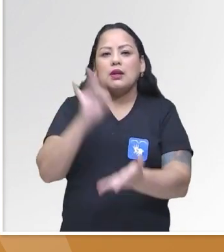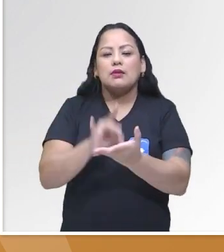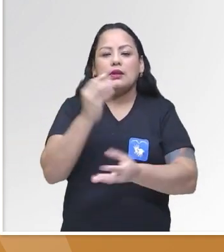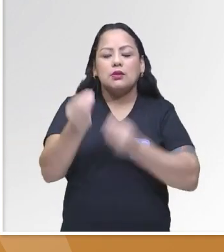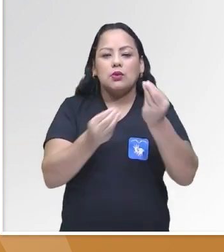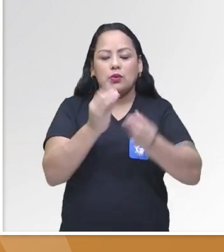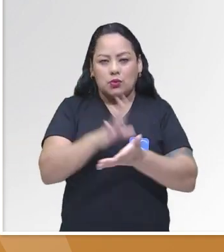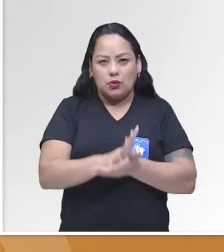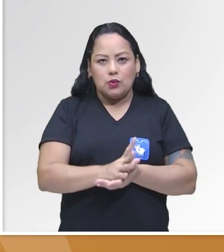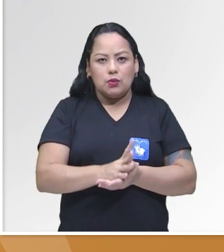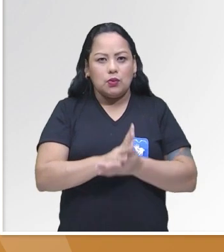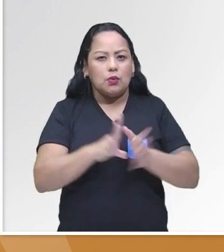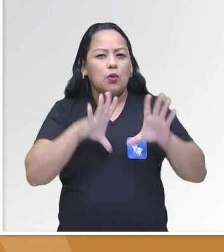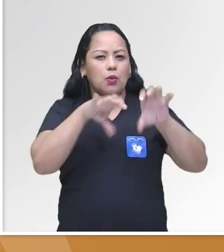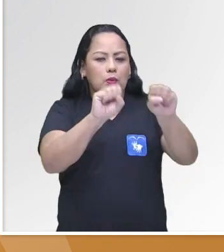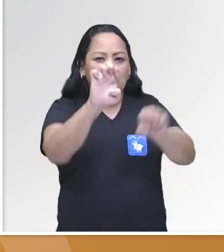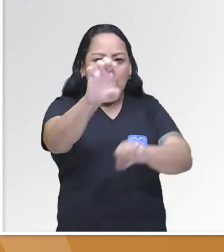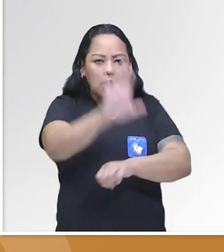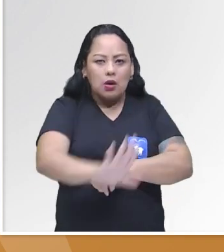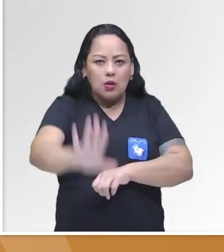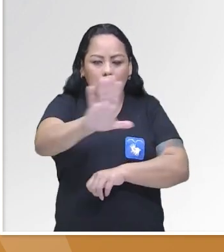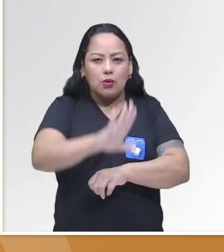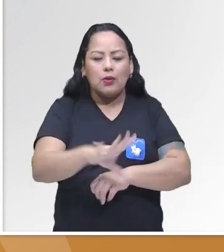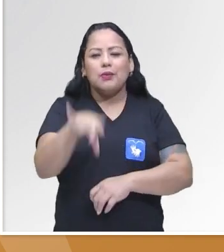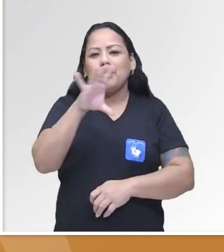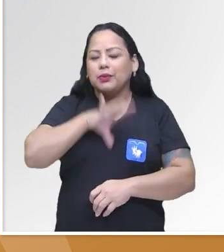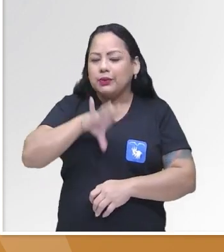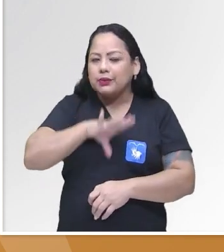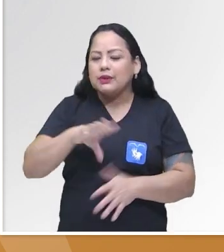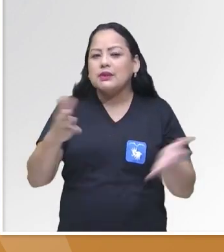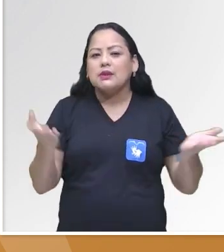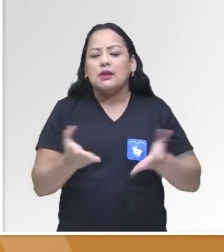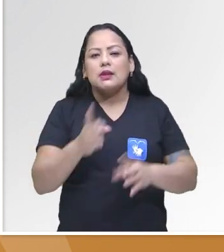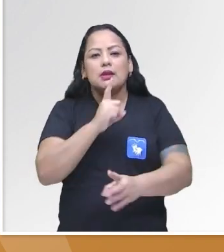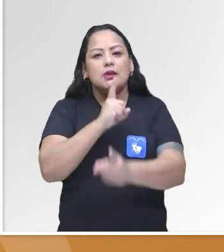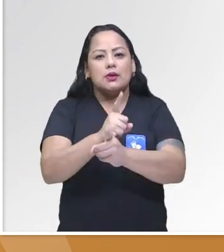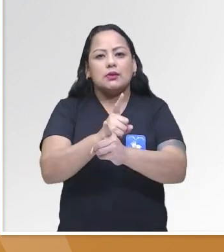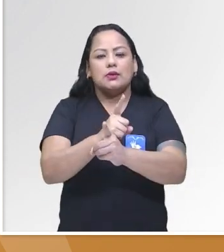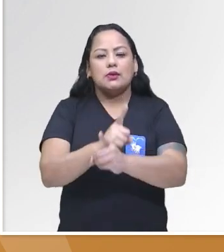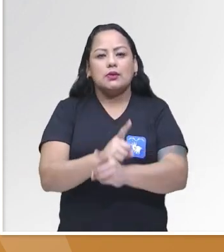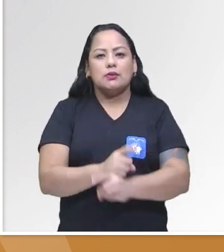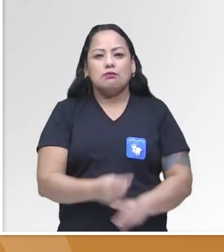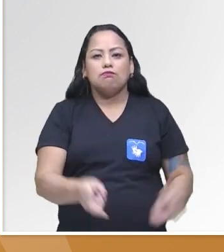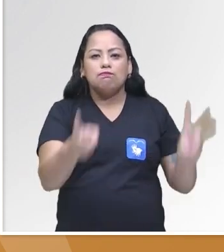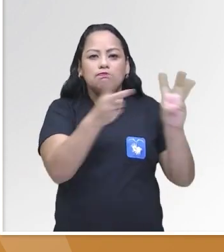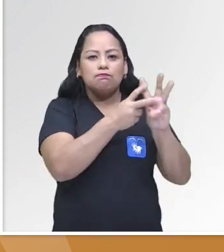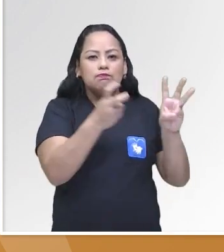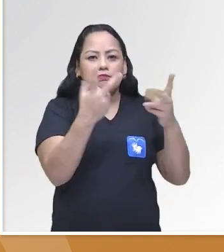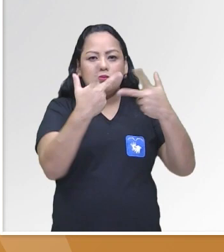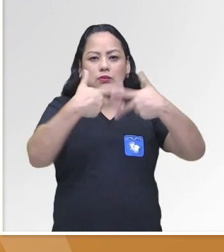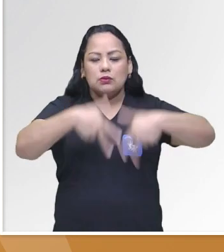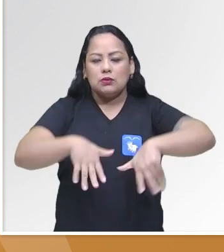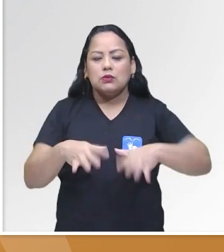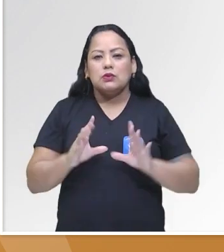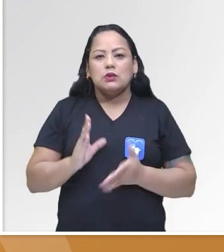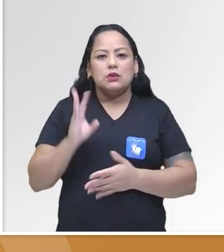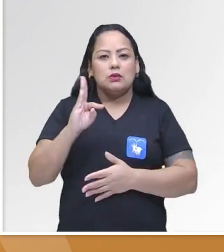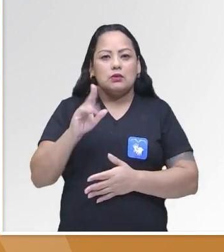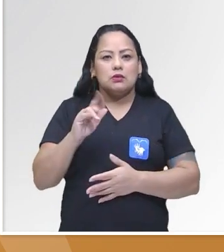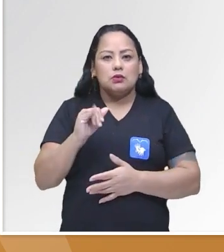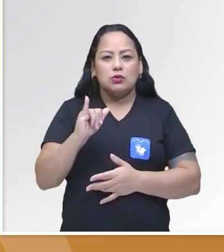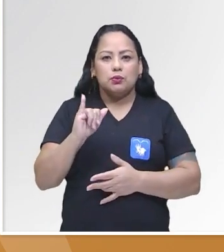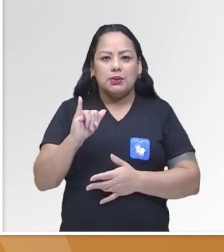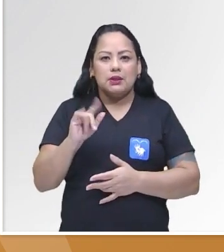momento em que o colonizador europeu, no caso, os portugueses, encontraram-se com as etnias, especificamente ali os